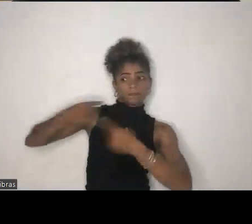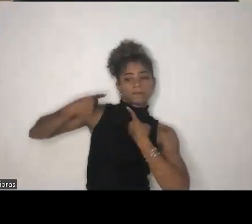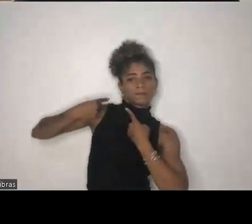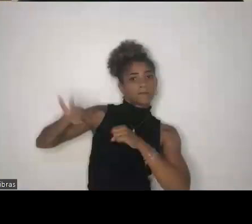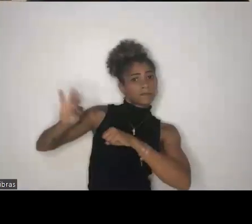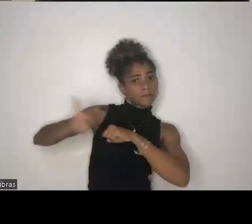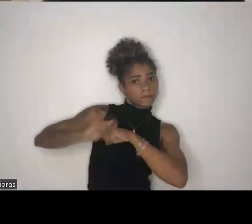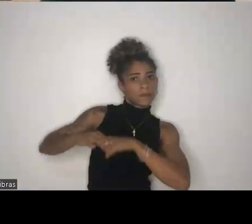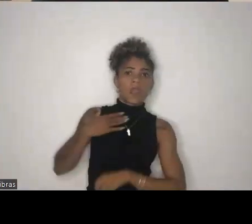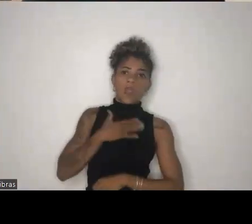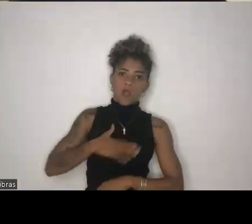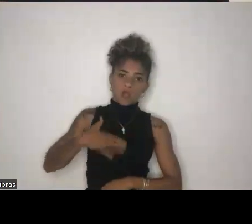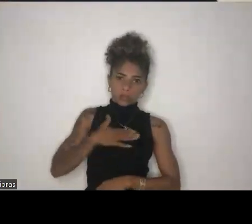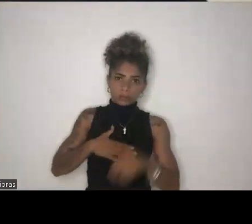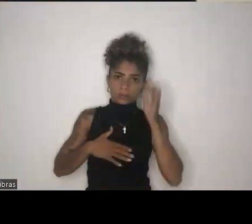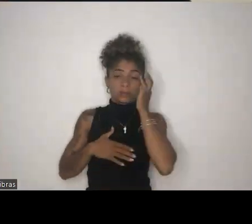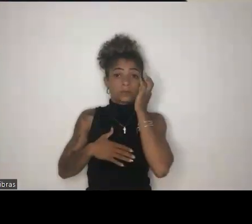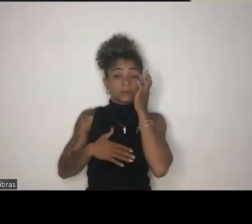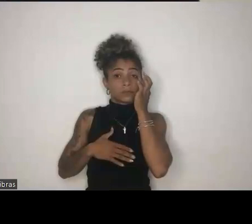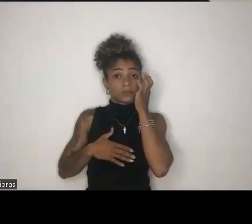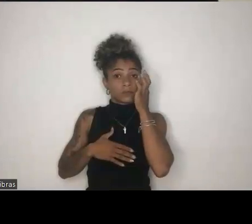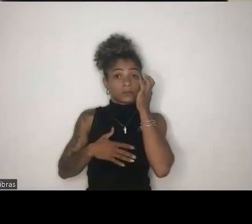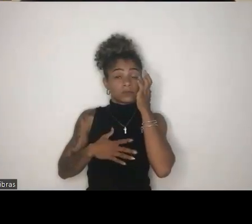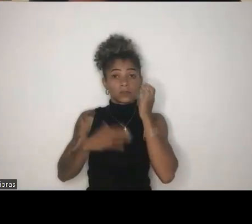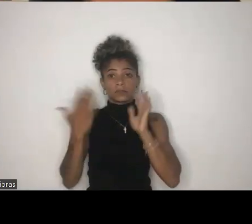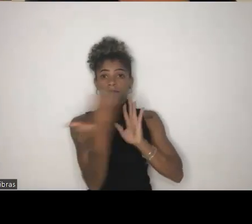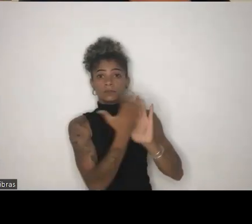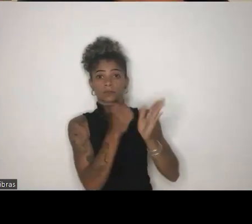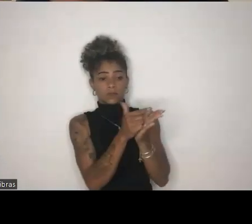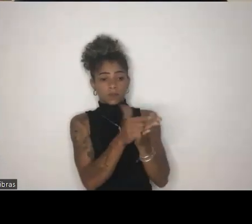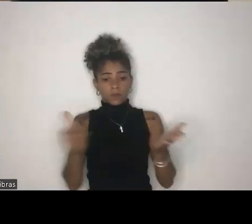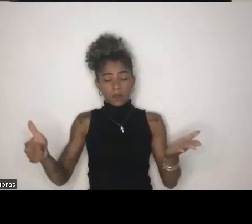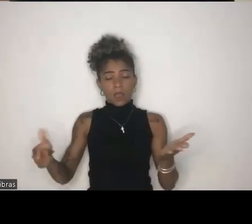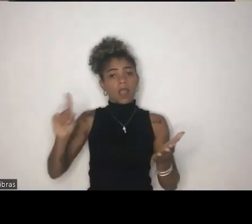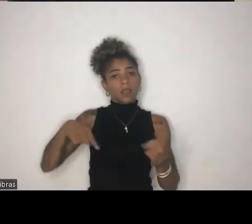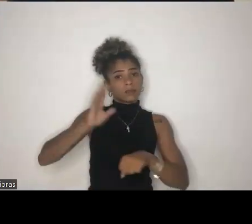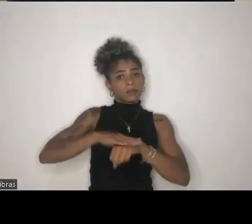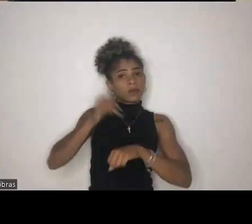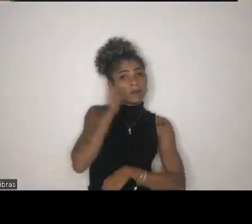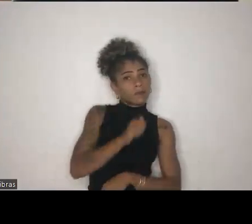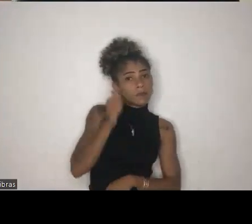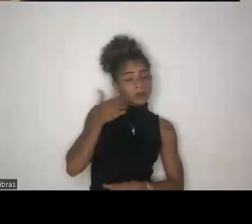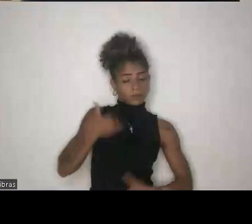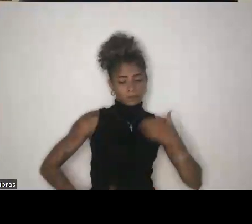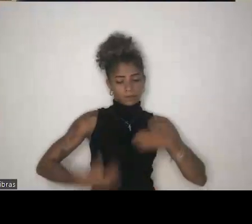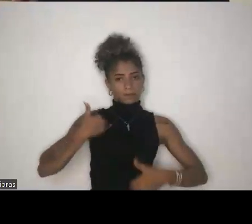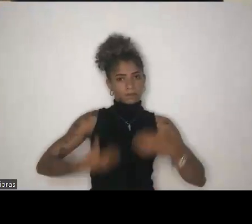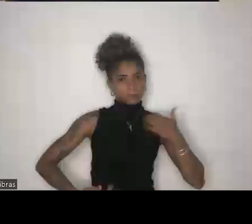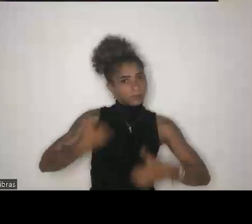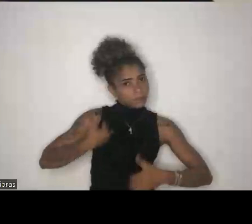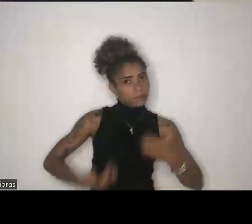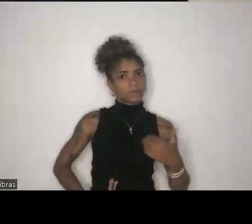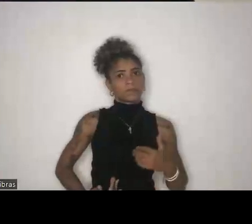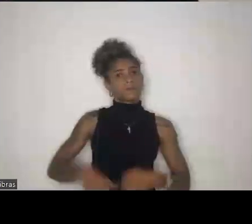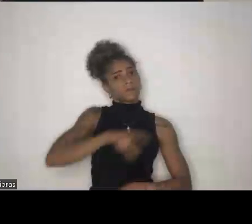eu gosto dele e aí vem no sketchbook pinturas de figuras femininas no corpo para não animais